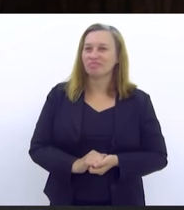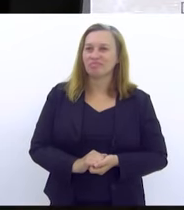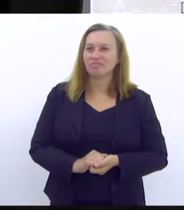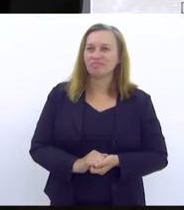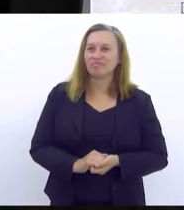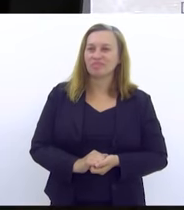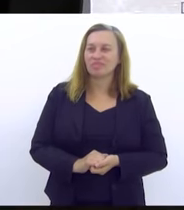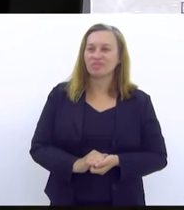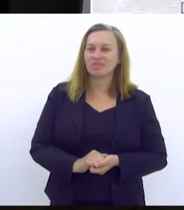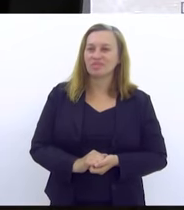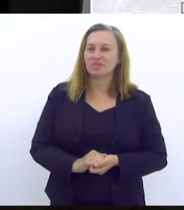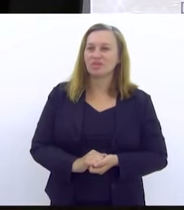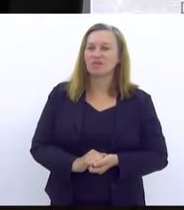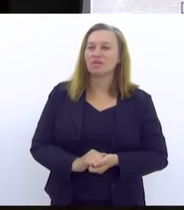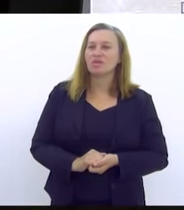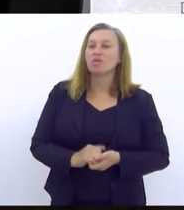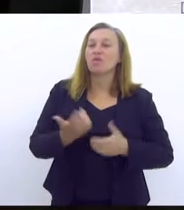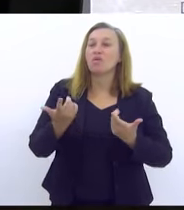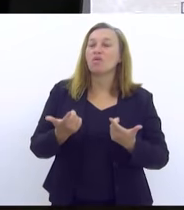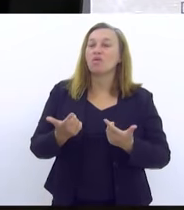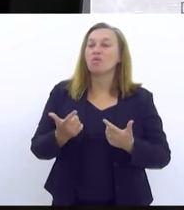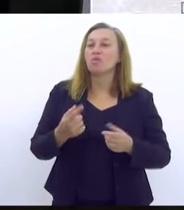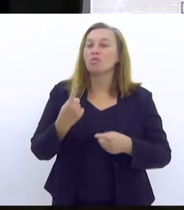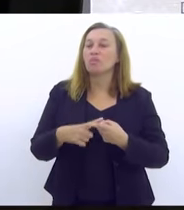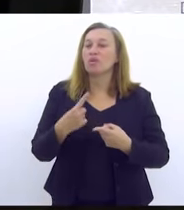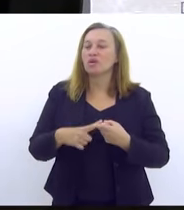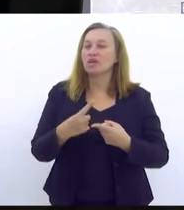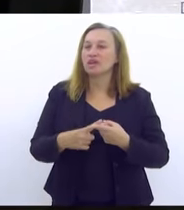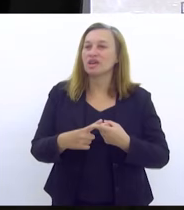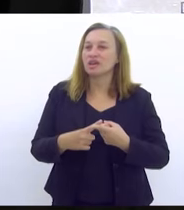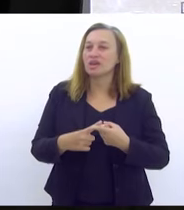Porque o reino dos céus é assim, né? Os últimos serão os primeiros.